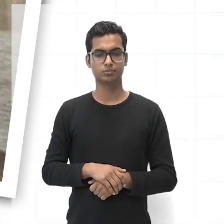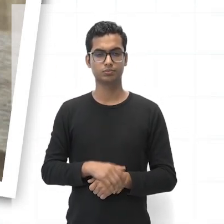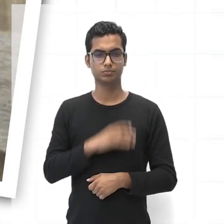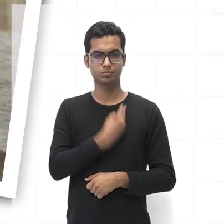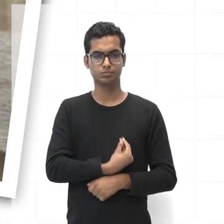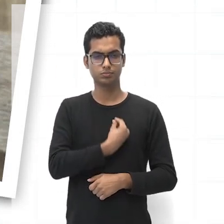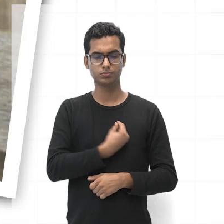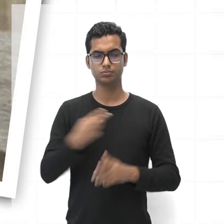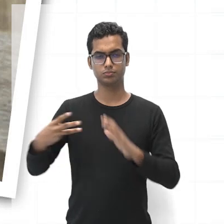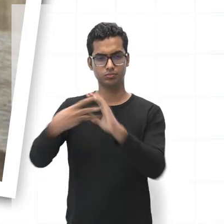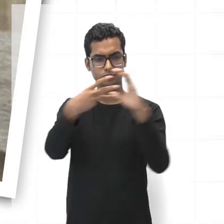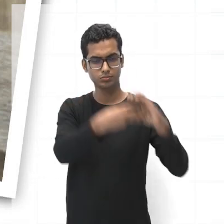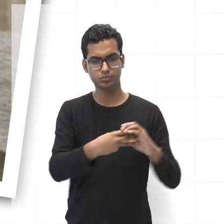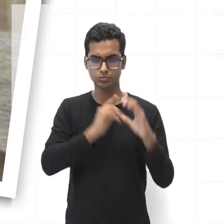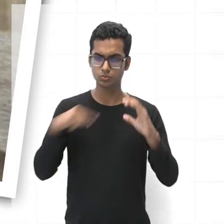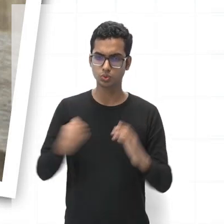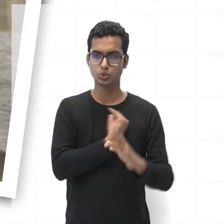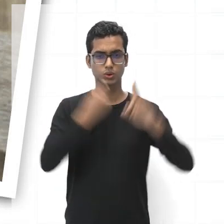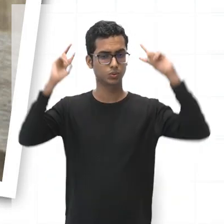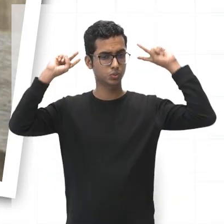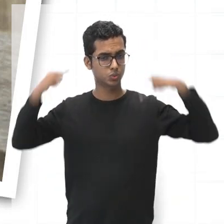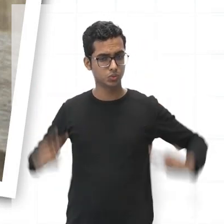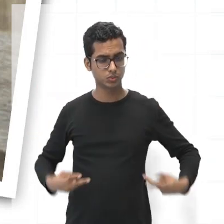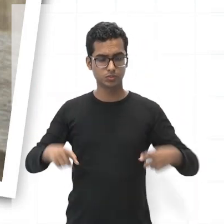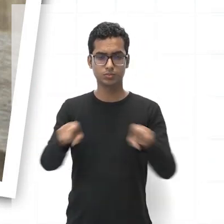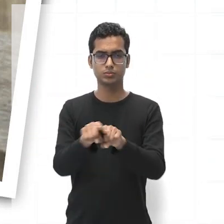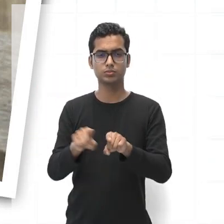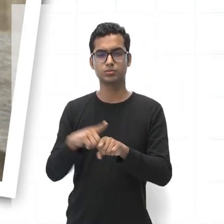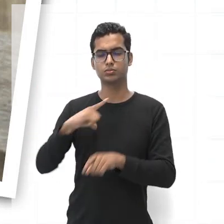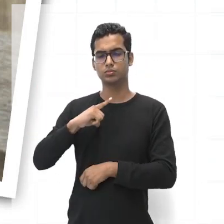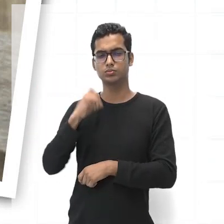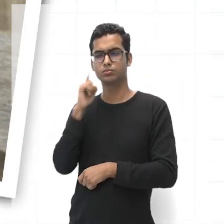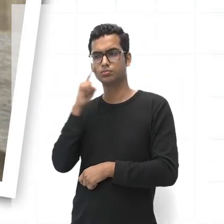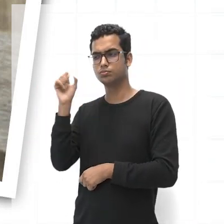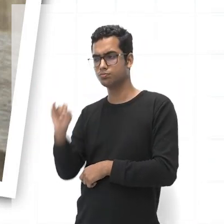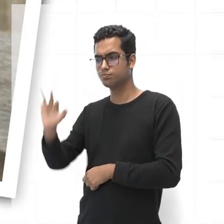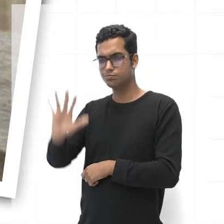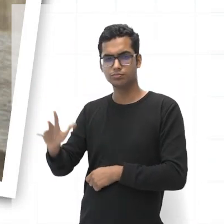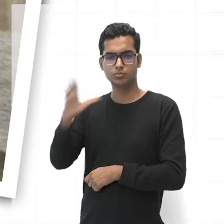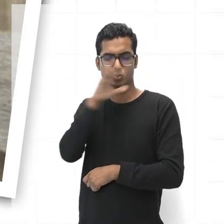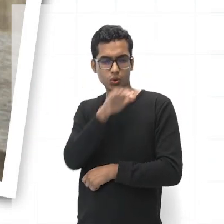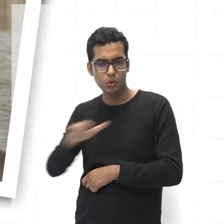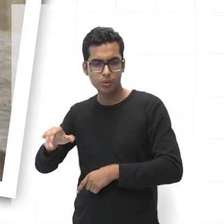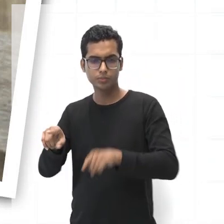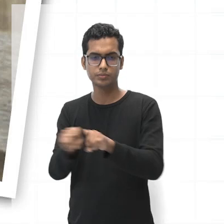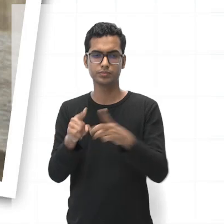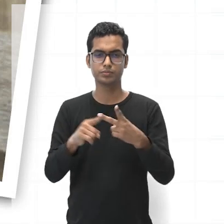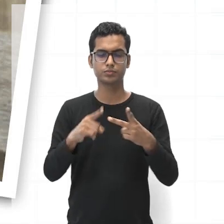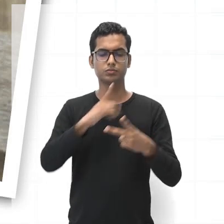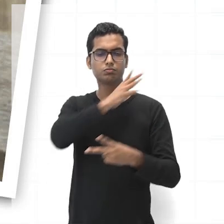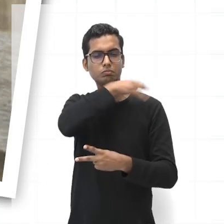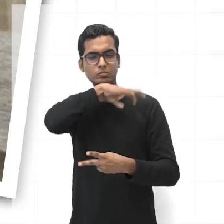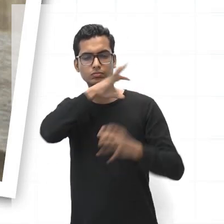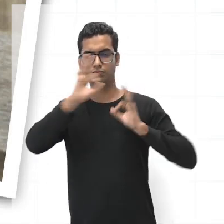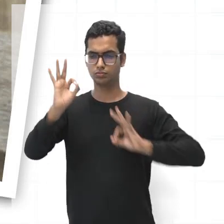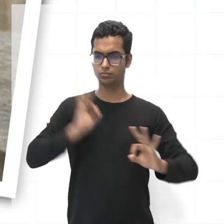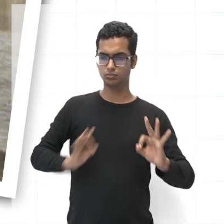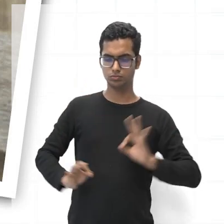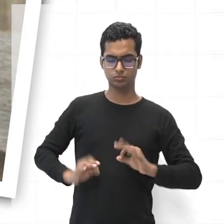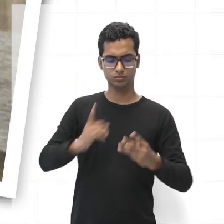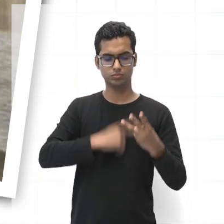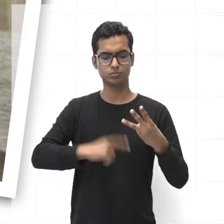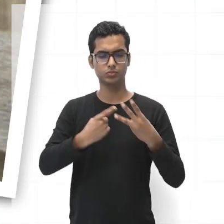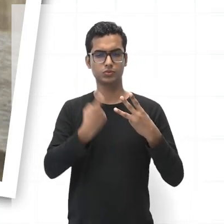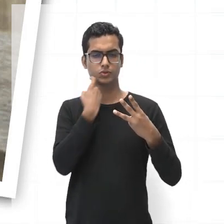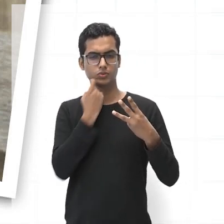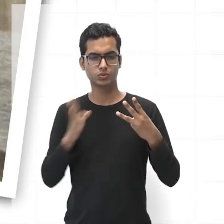multicelulares. Como eu disse, né, tem imagem aí de uma criança, a nossa onça, o nosso